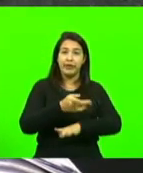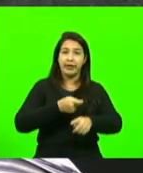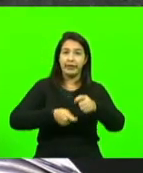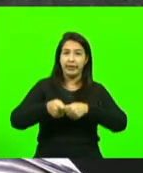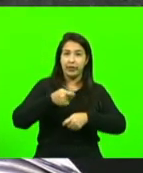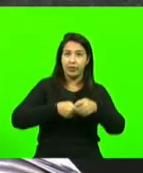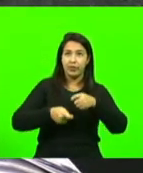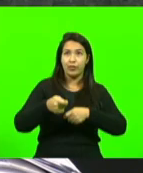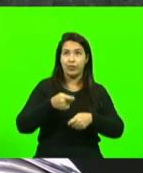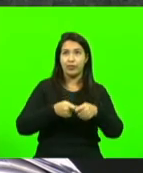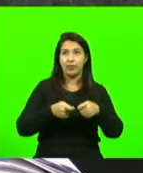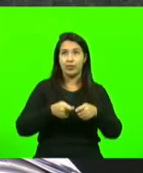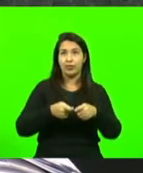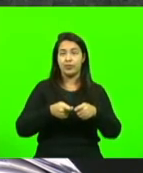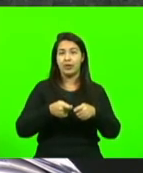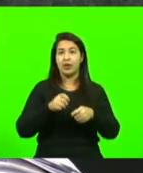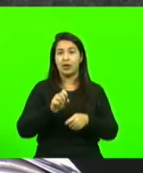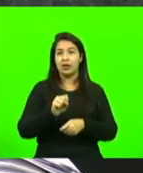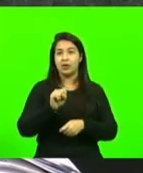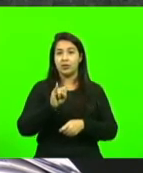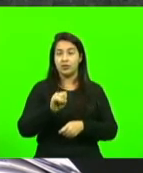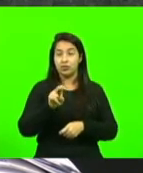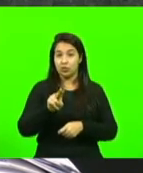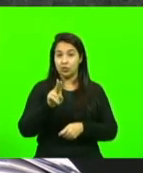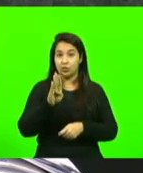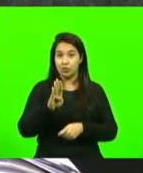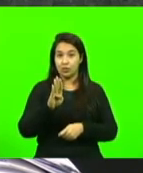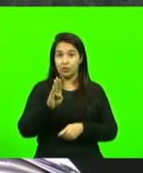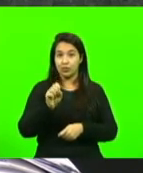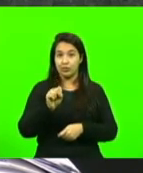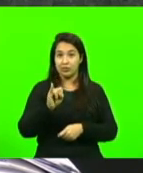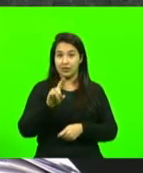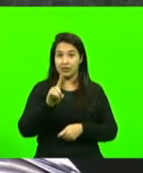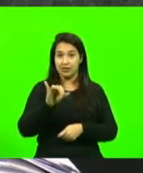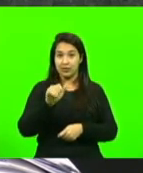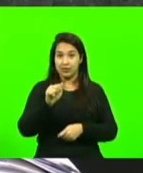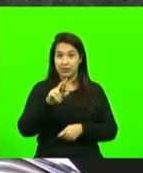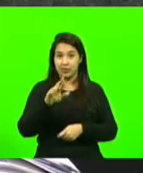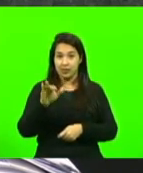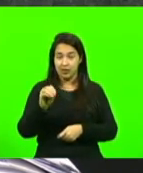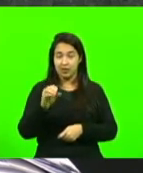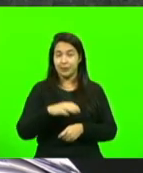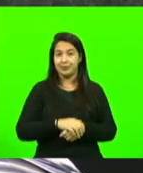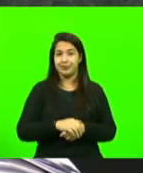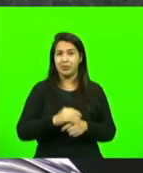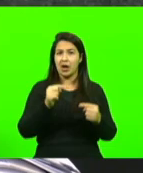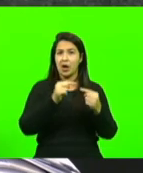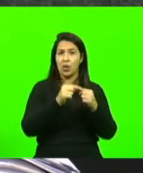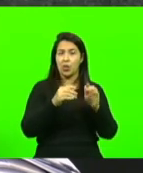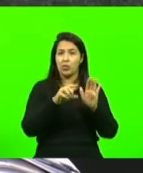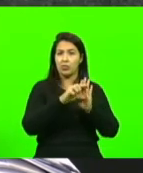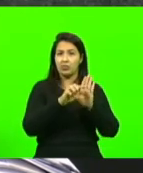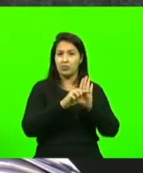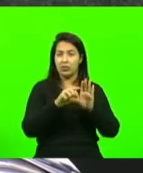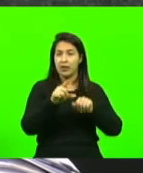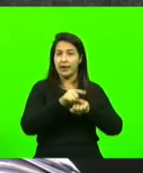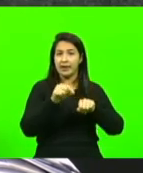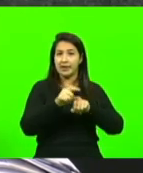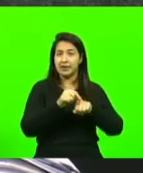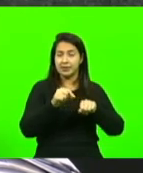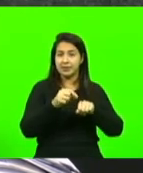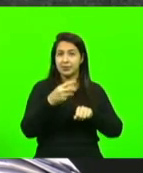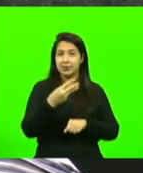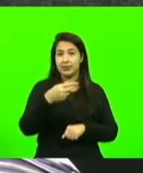de forma subsidiária E trouxeram isso pro caput do artigo 37